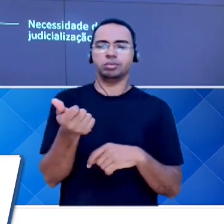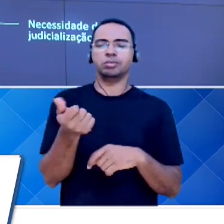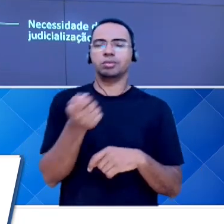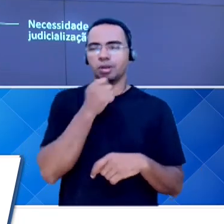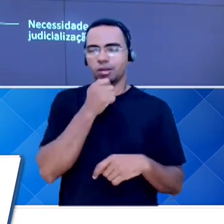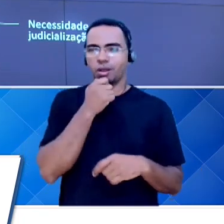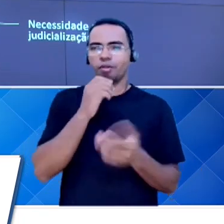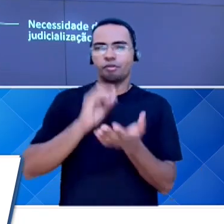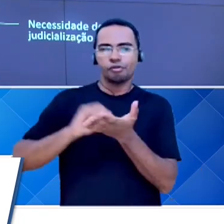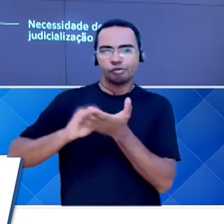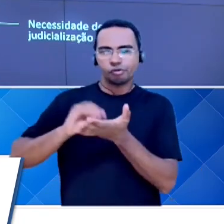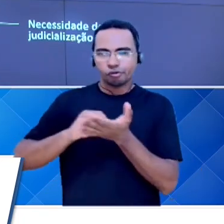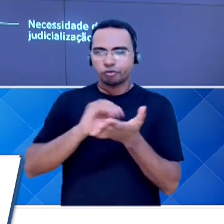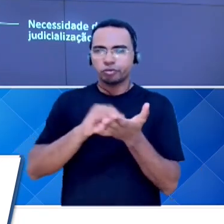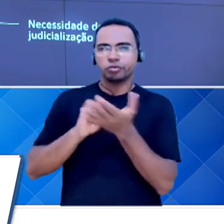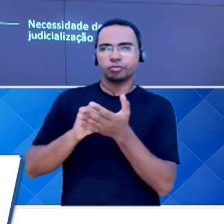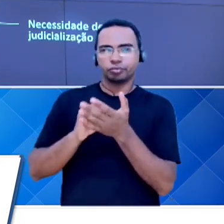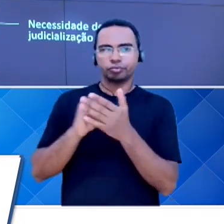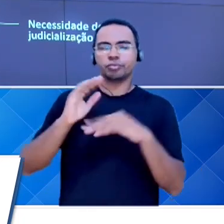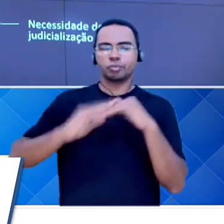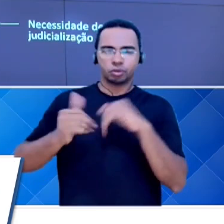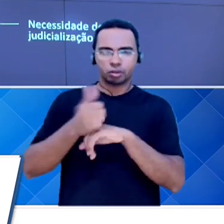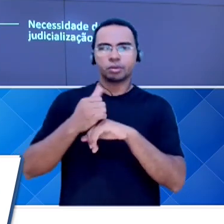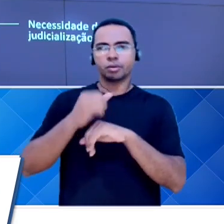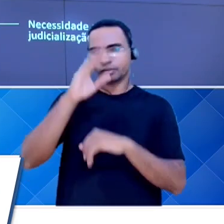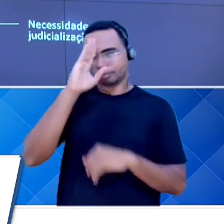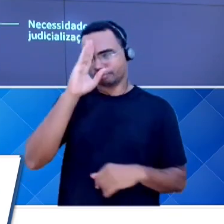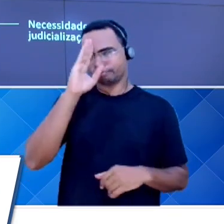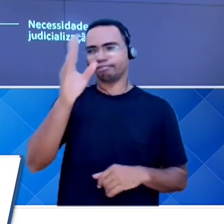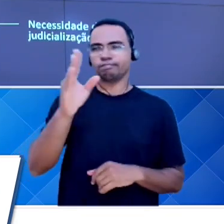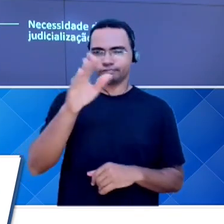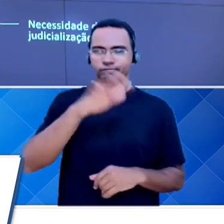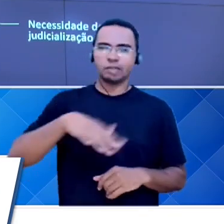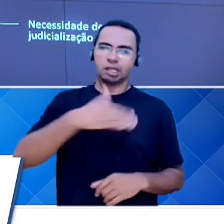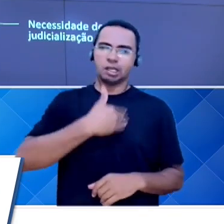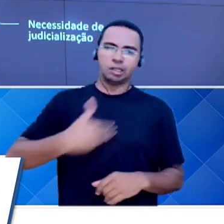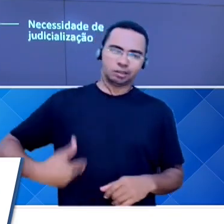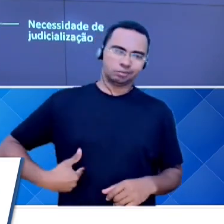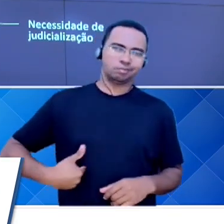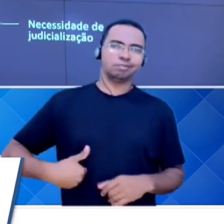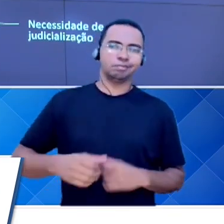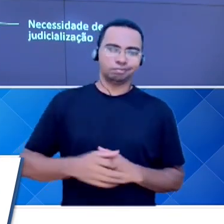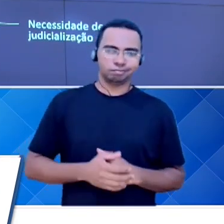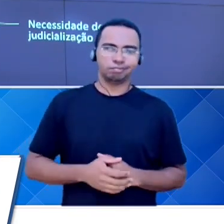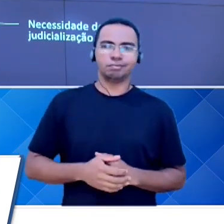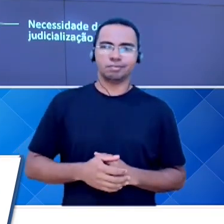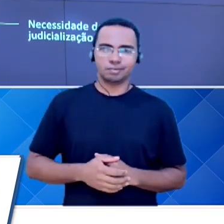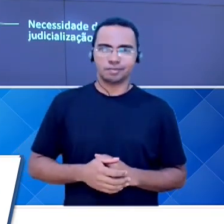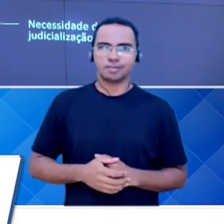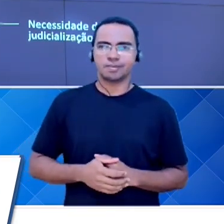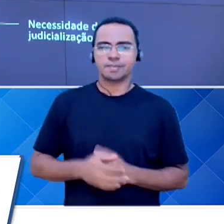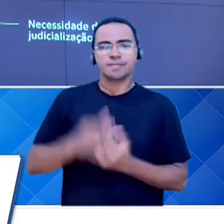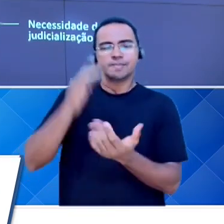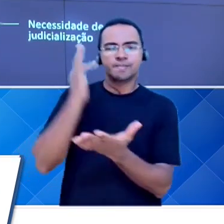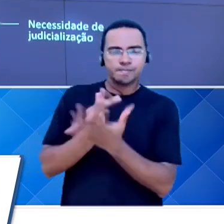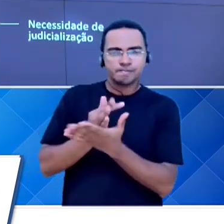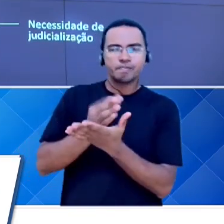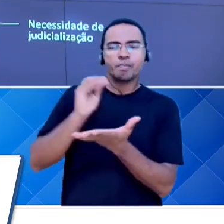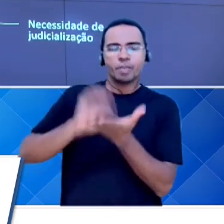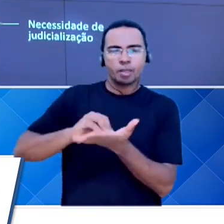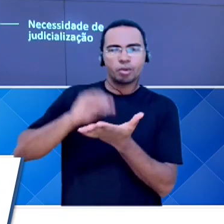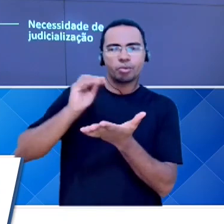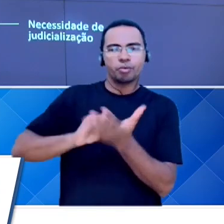déficit muito grande, principalmente na rede pública. Uma falta de